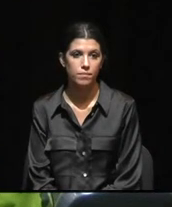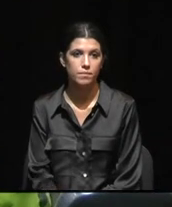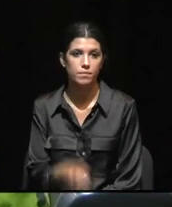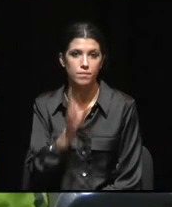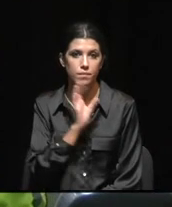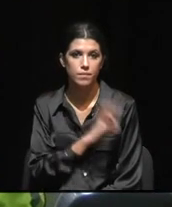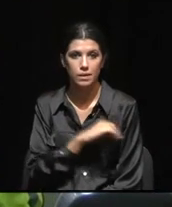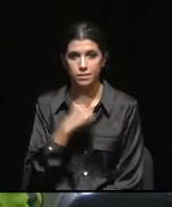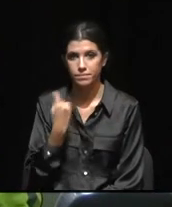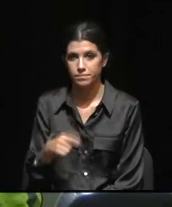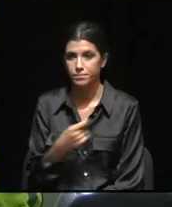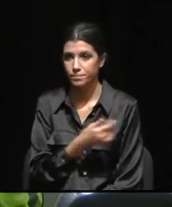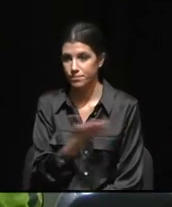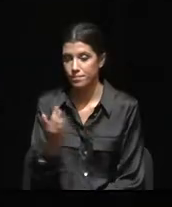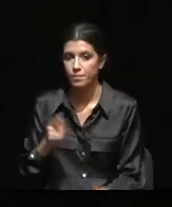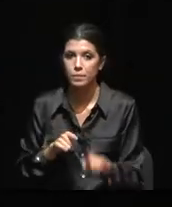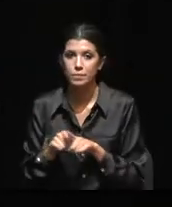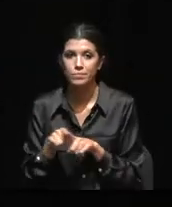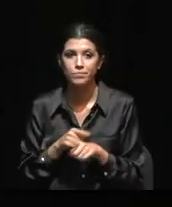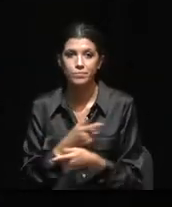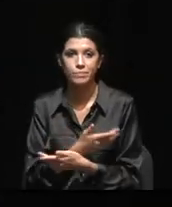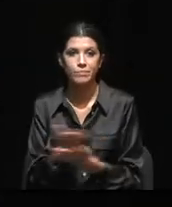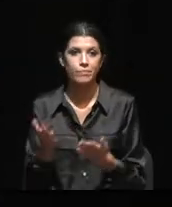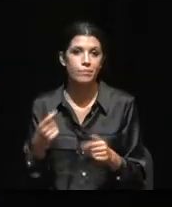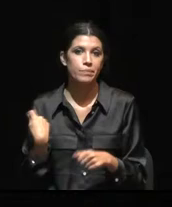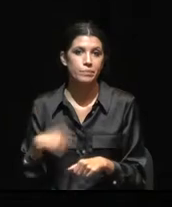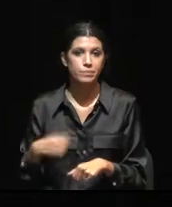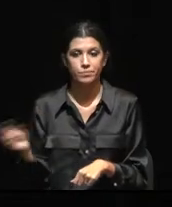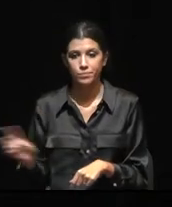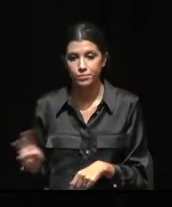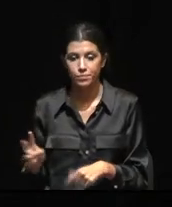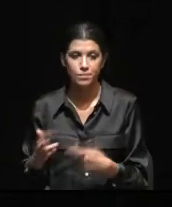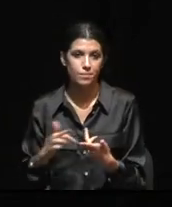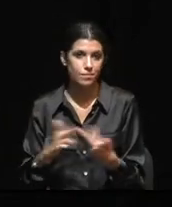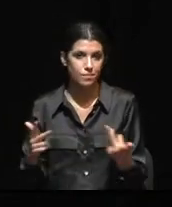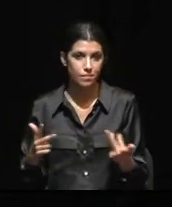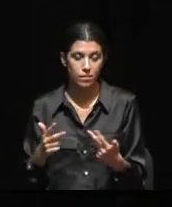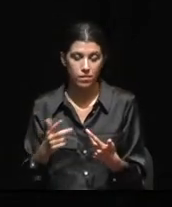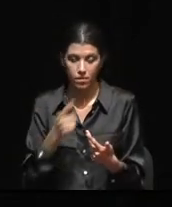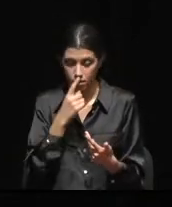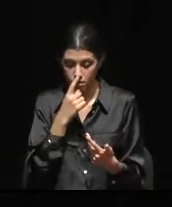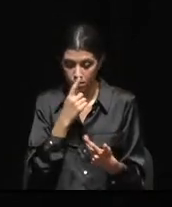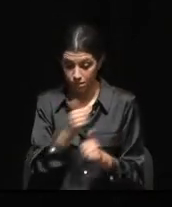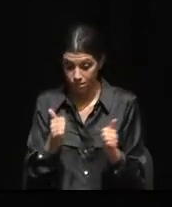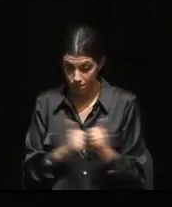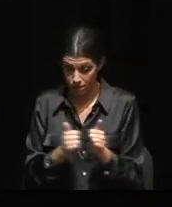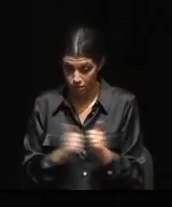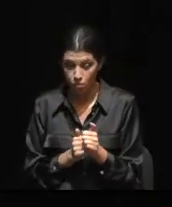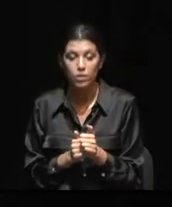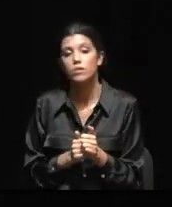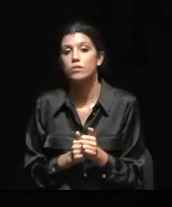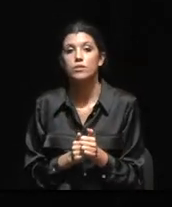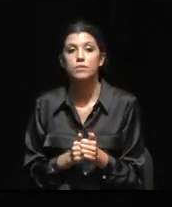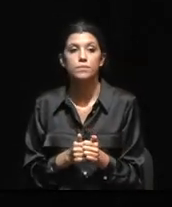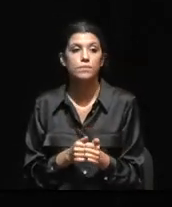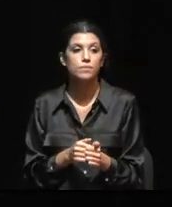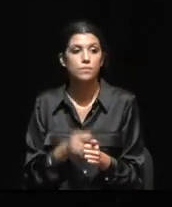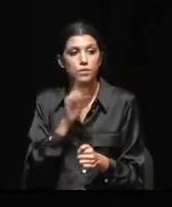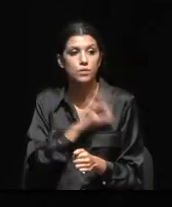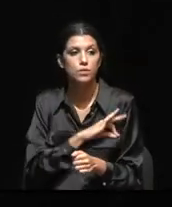senhora Presidente senhores deputados senhor vice-presidente senhores vereadores senhora